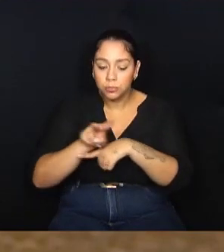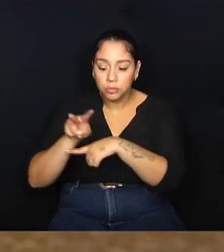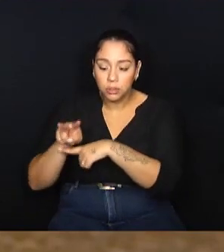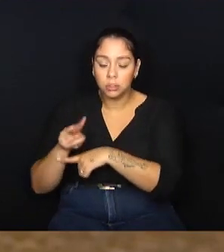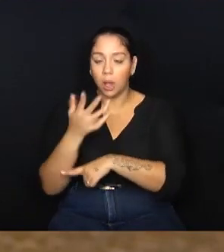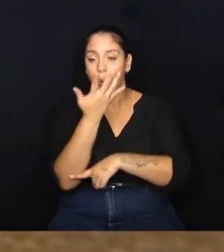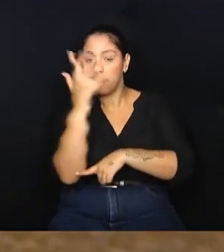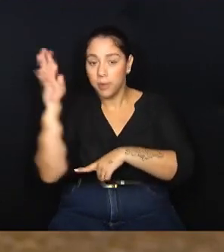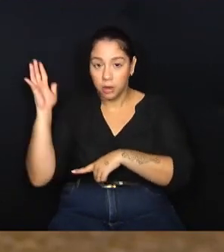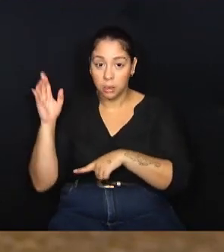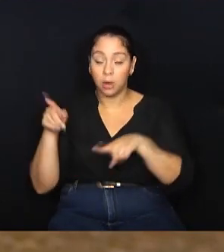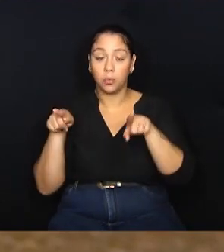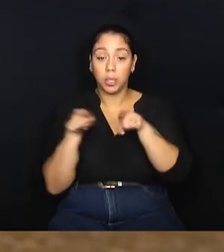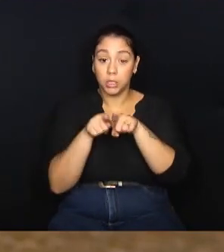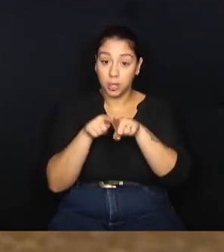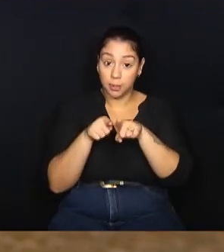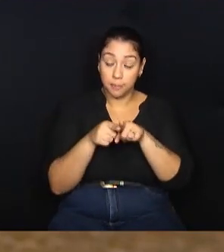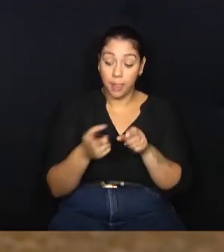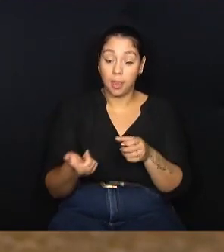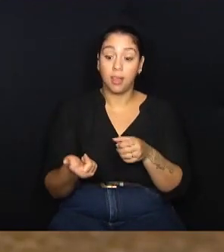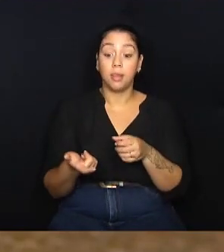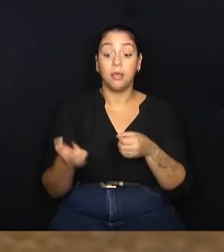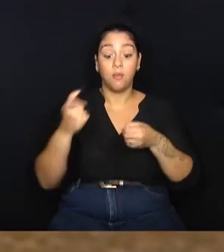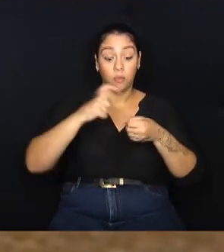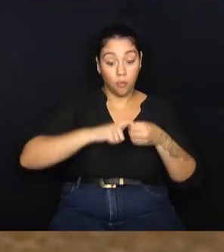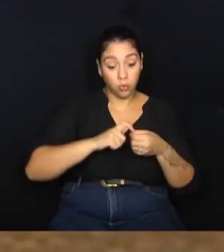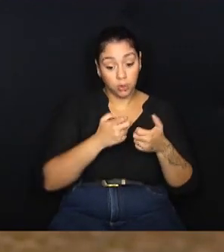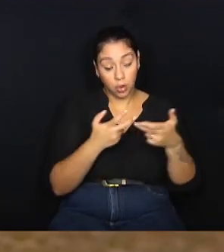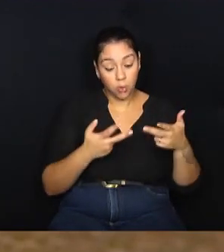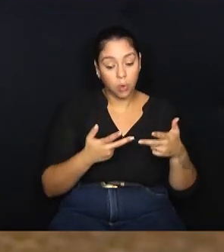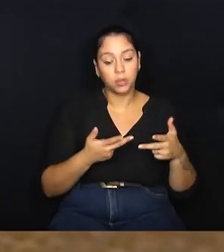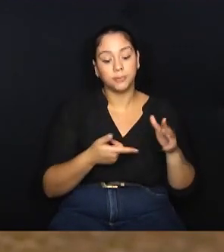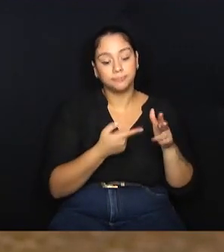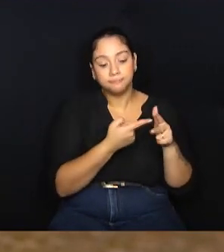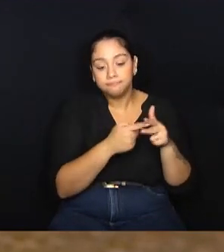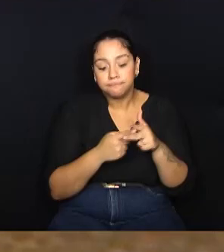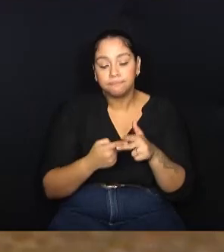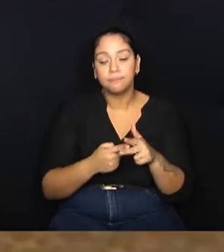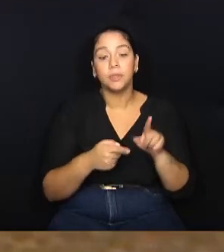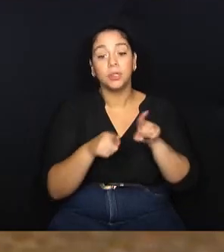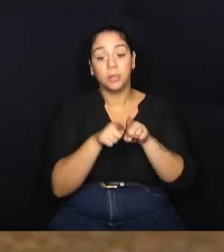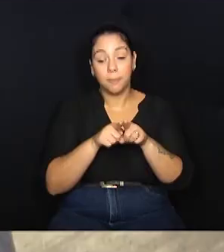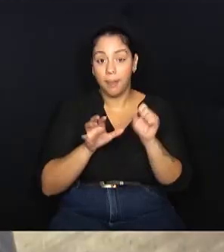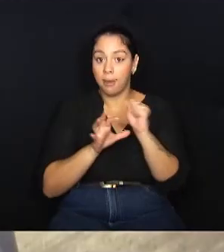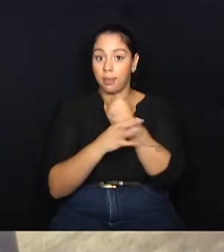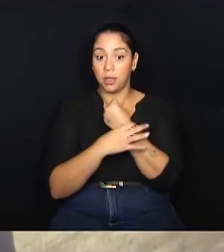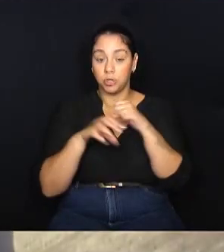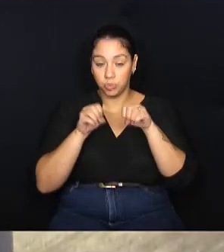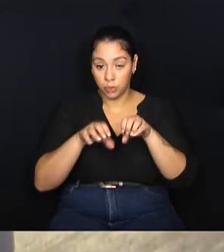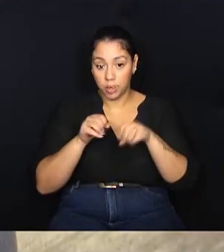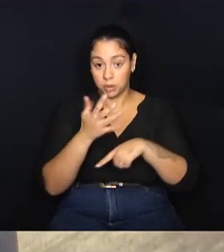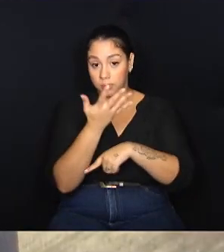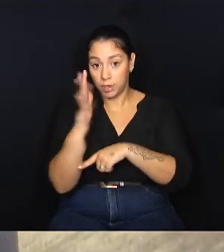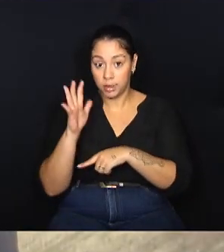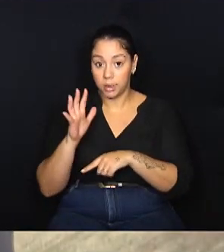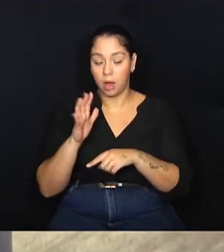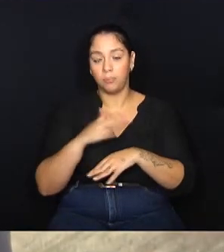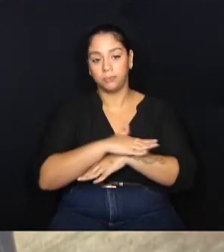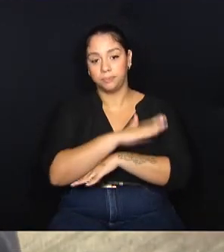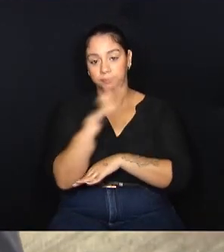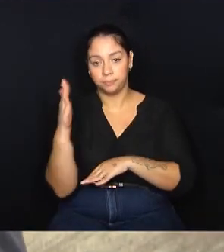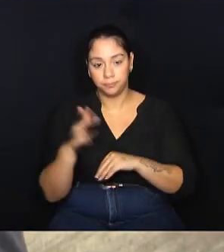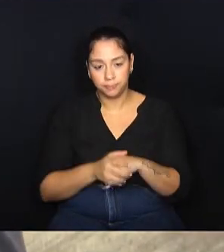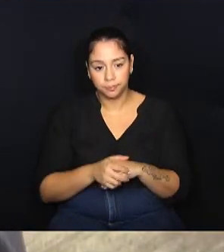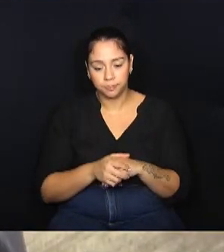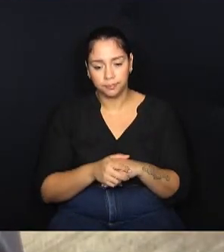como também recuperação e restauro, além de garantir a educação ambiental integral. Falta